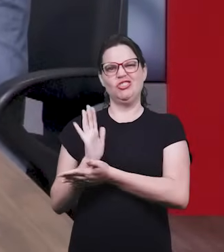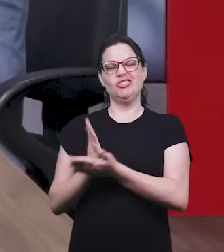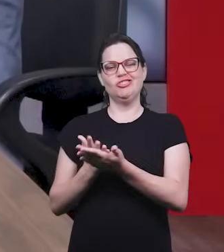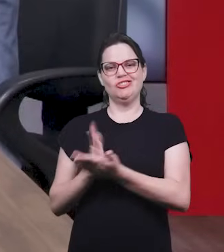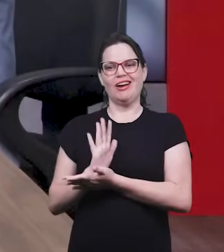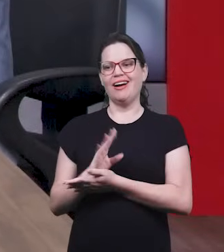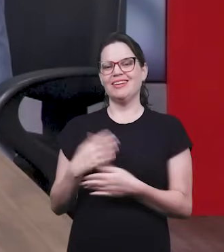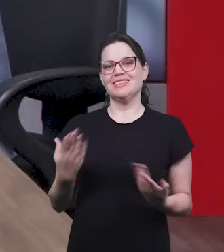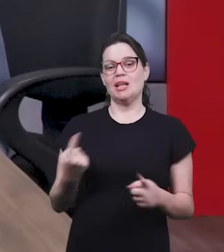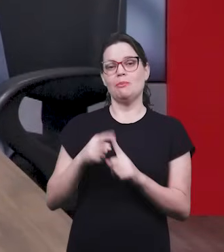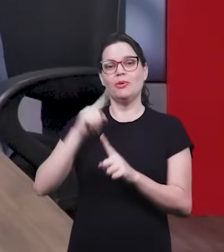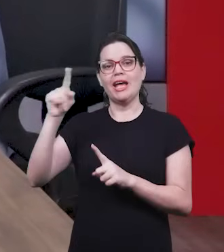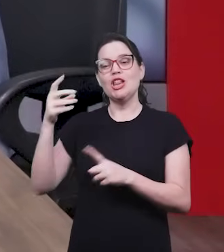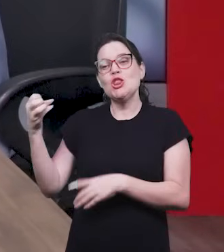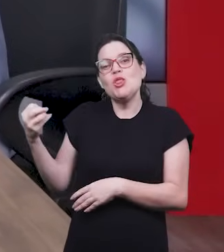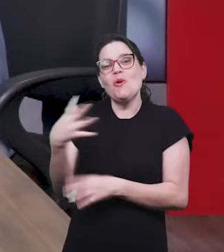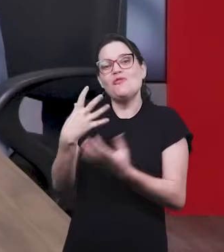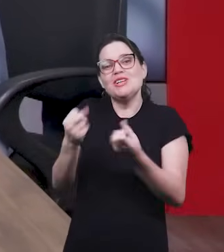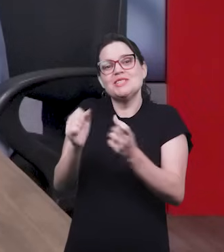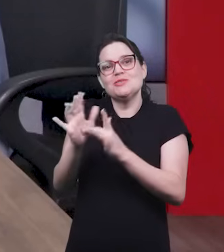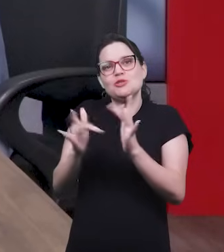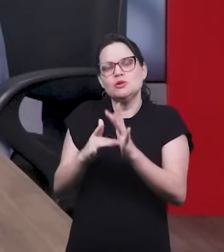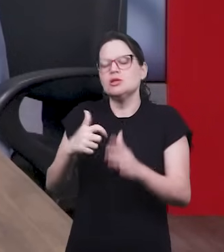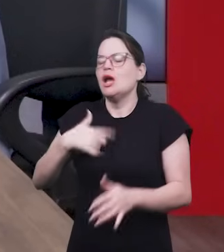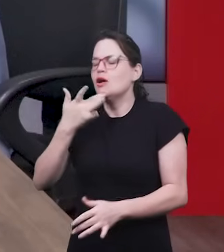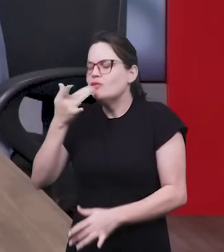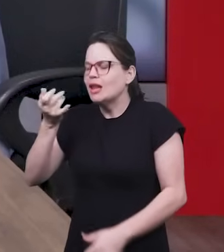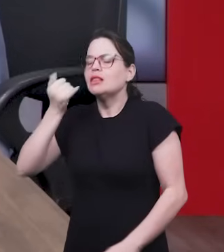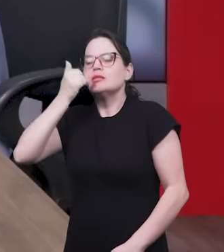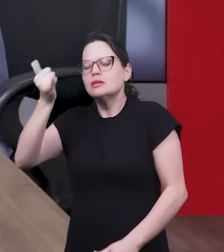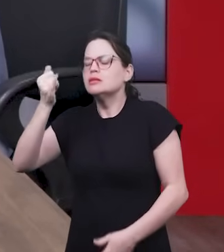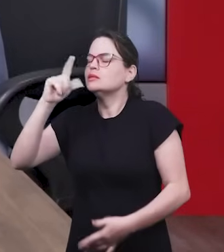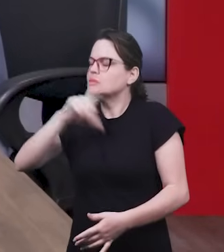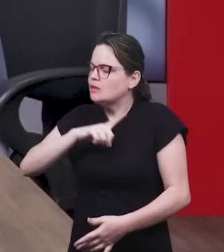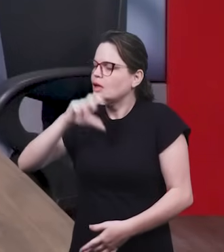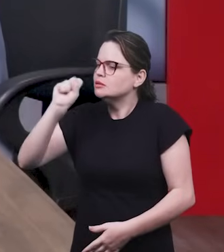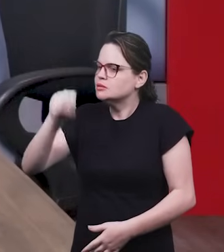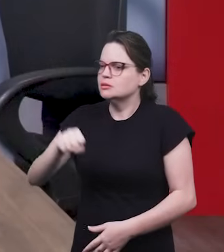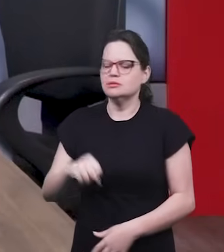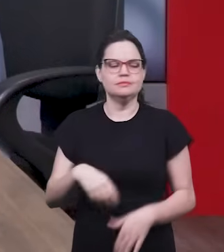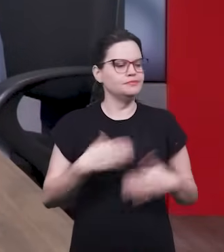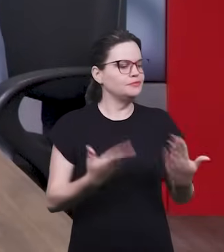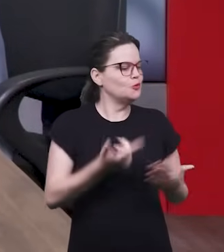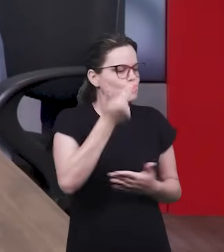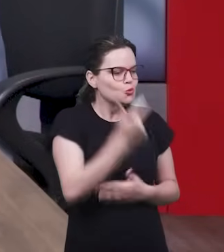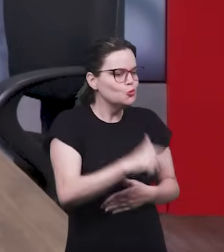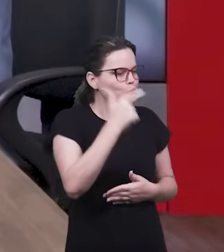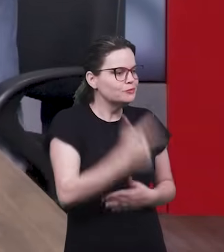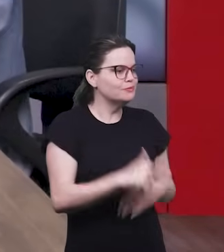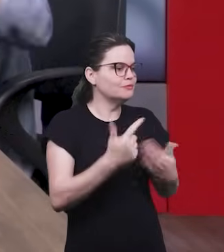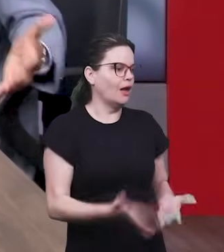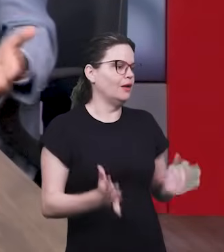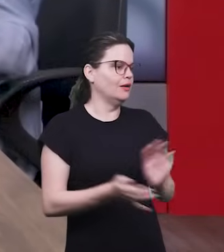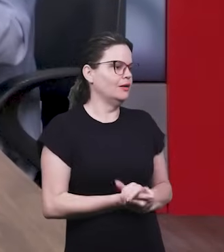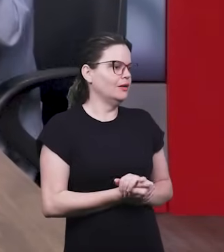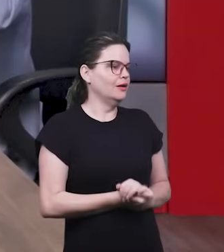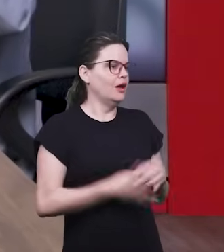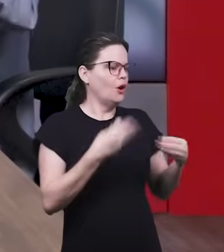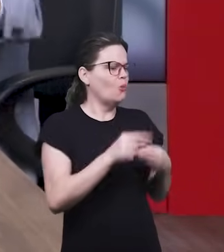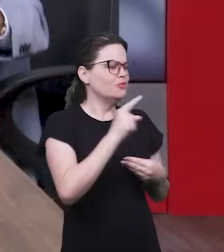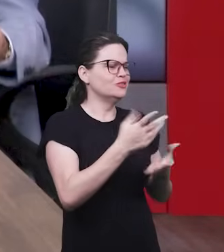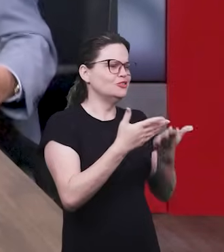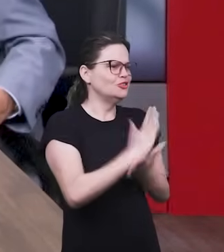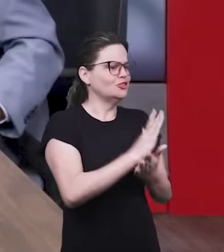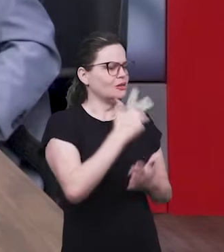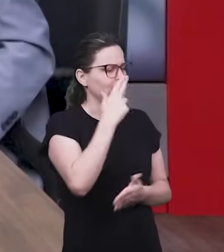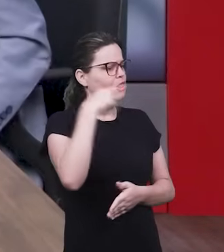camarada está se convertendo lá. Você diz: você tem, o senhor pode procurar que tem. Como é que não tem? Não tem como, esse pessoal